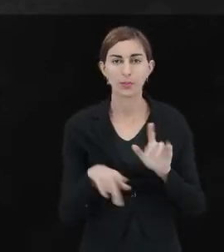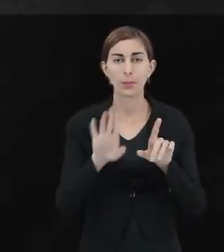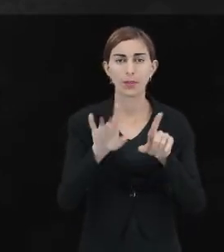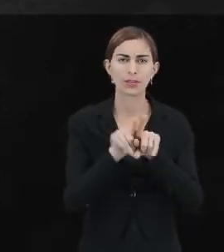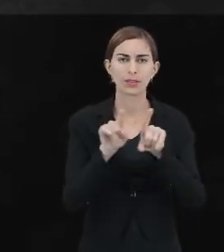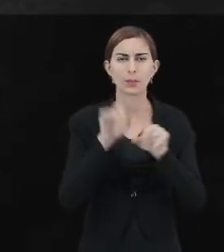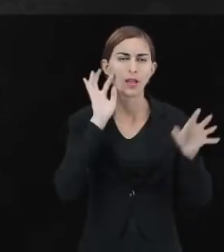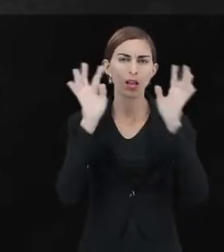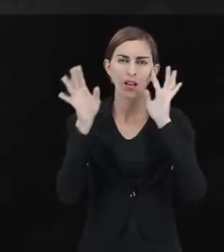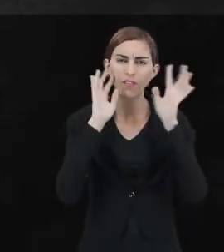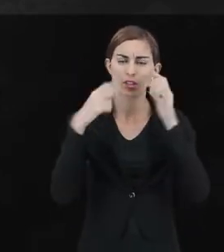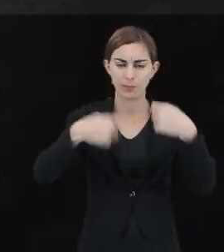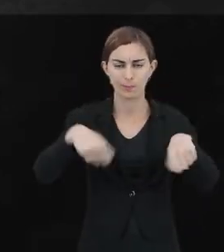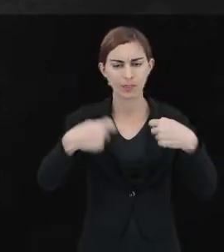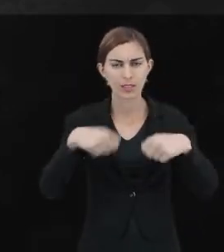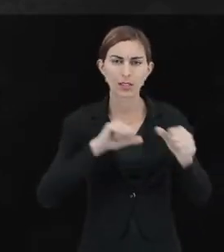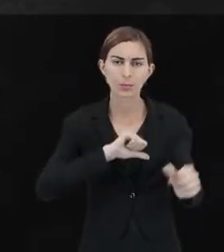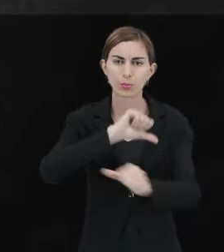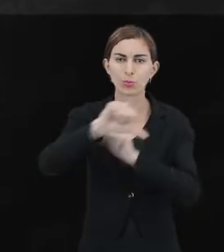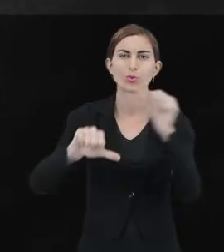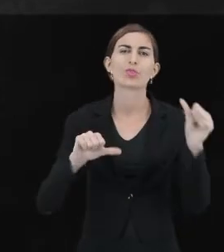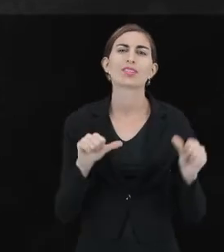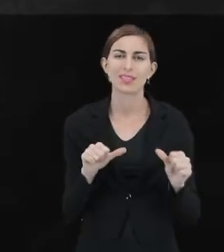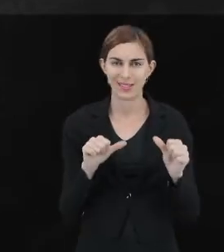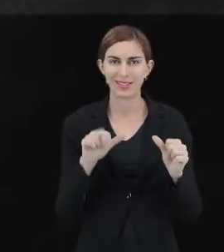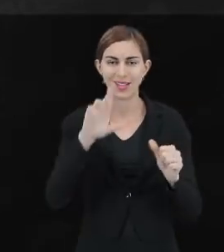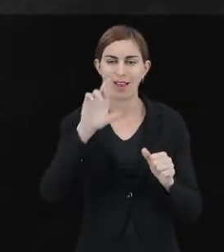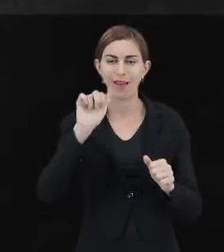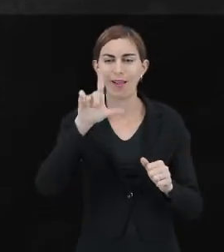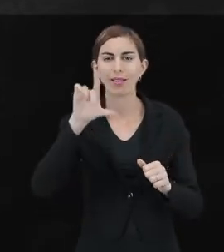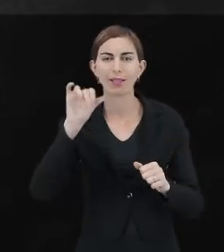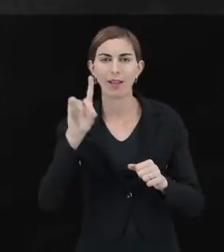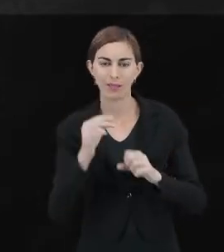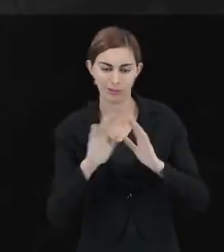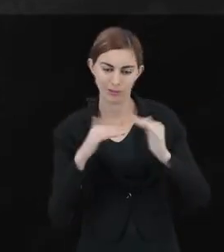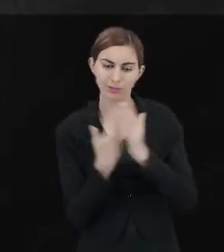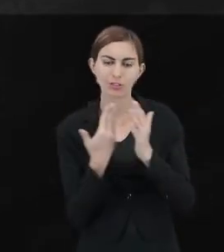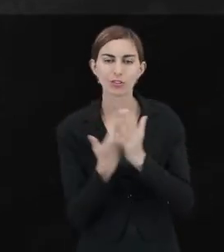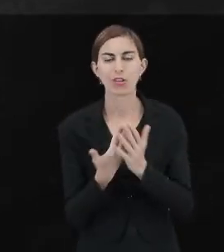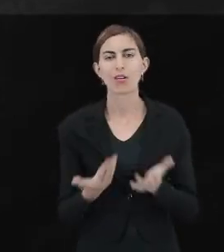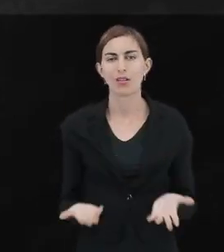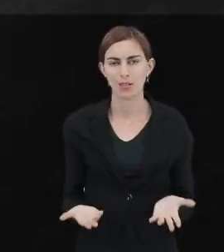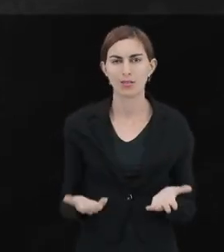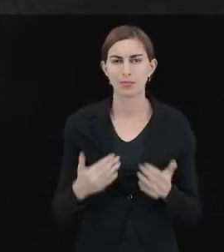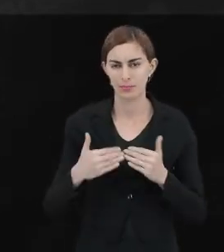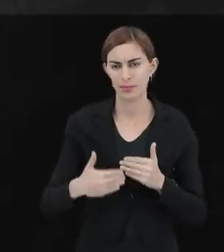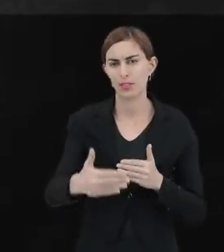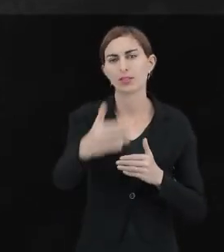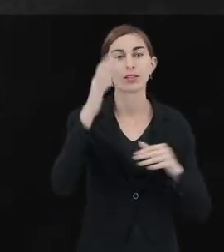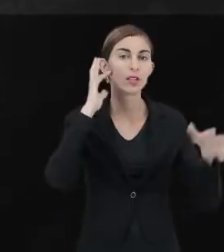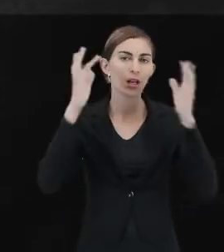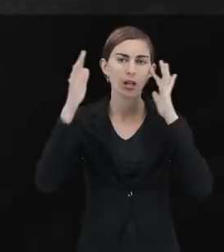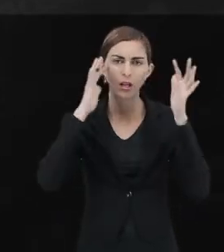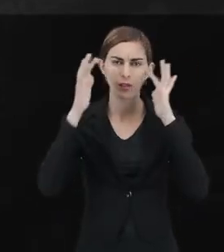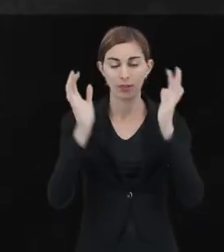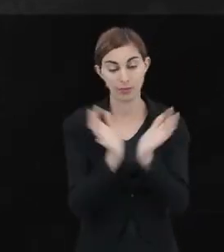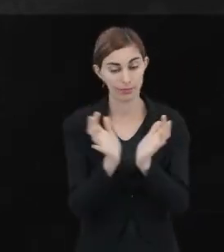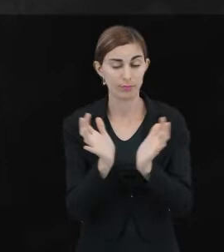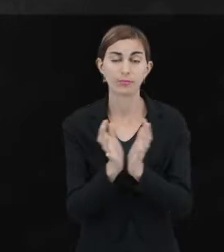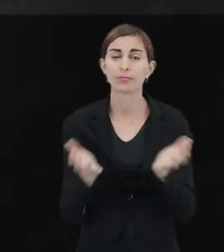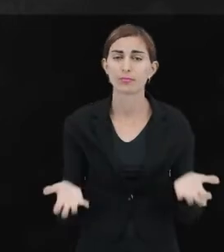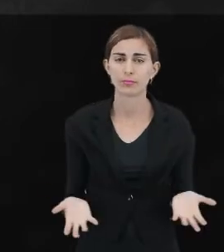mas também refletem a necessidade de mudanças da realidade escolar, o que se dá mediante reflexão de